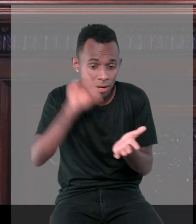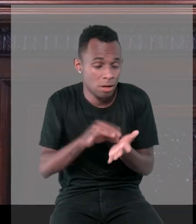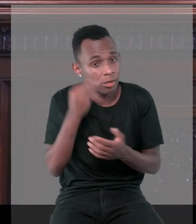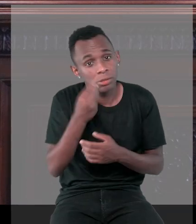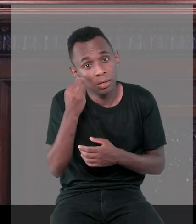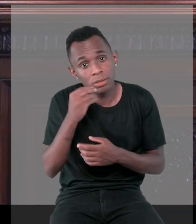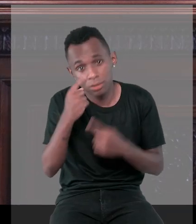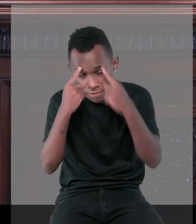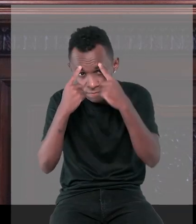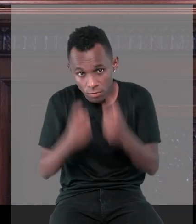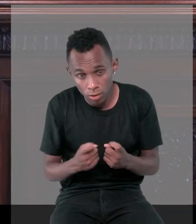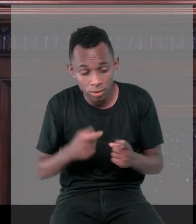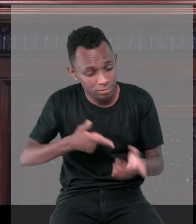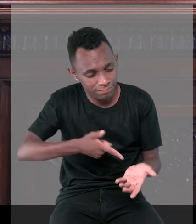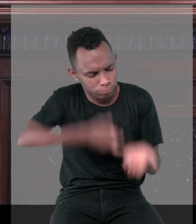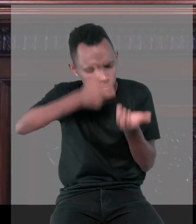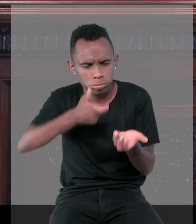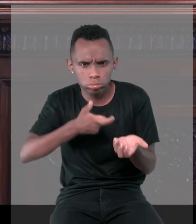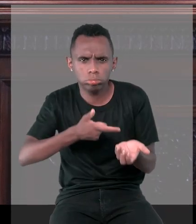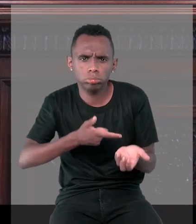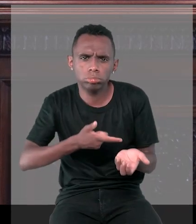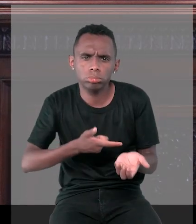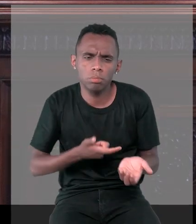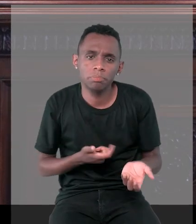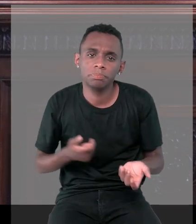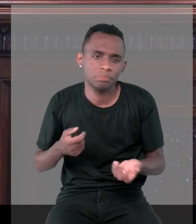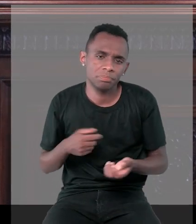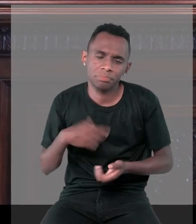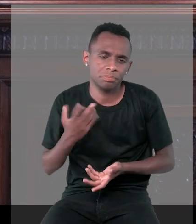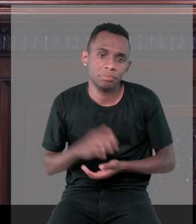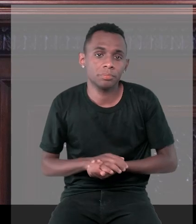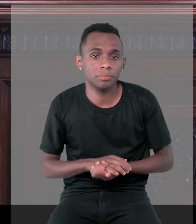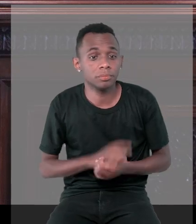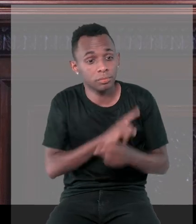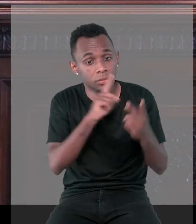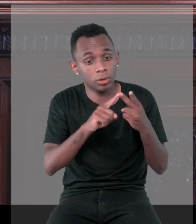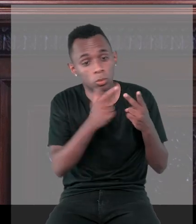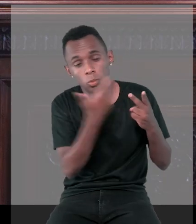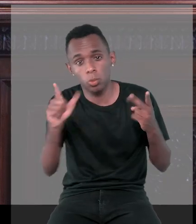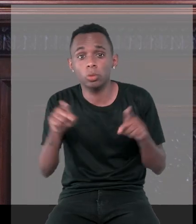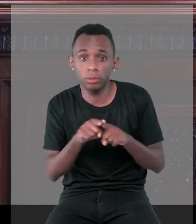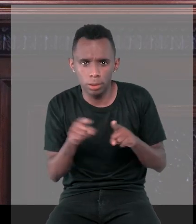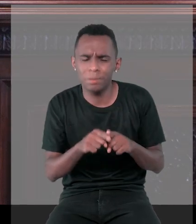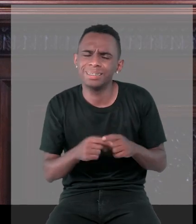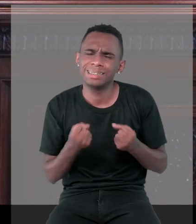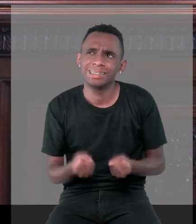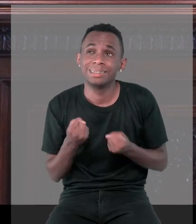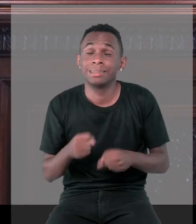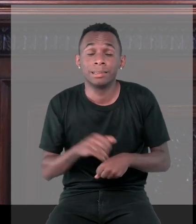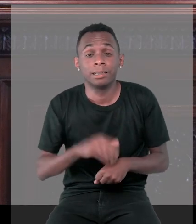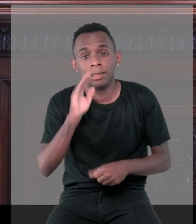né? E ele vai ser morto, assim, de uma forma besta demais. E o outro conto, esse eu acho mais cruel